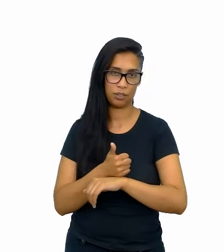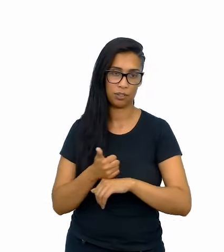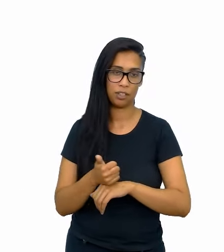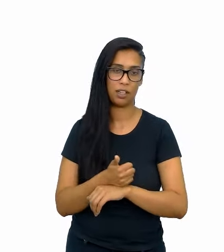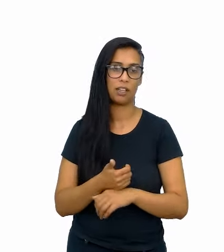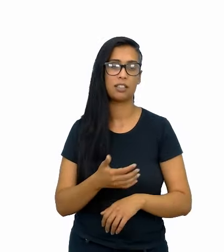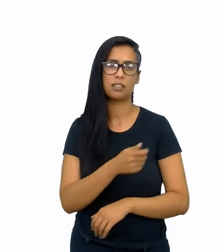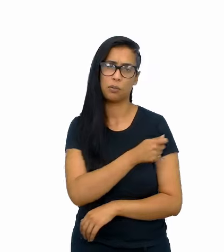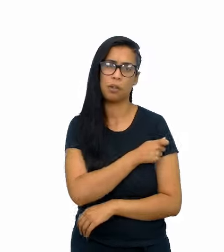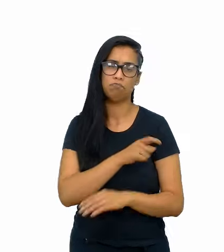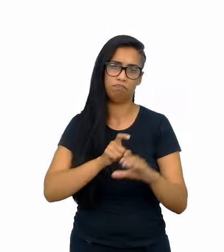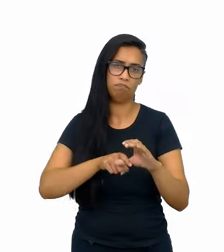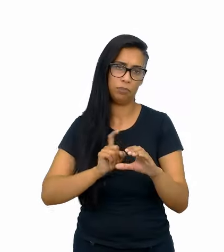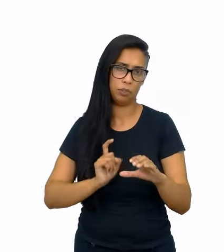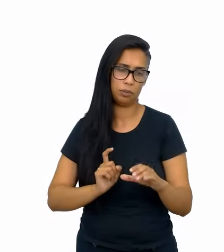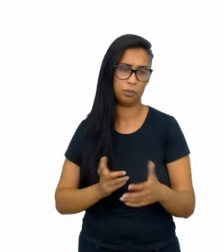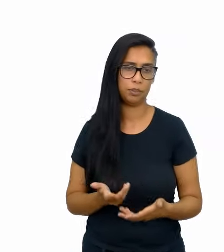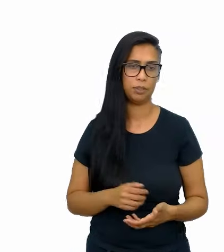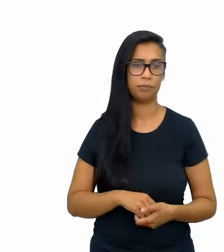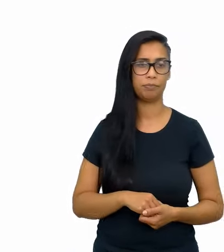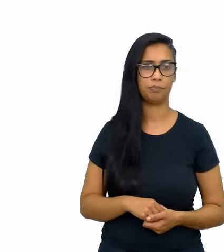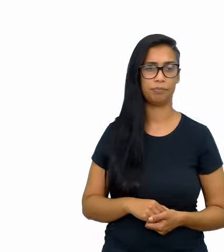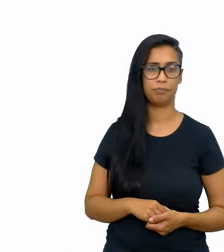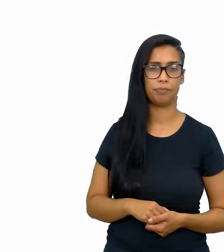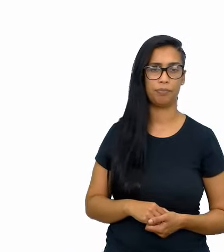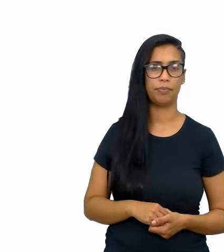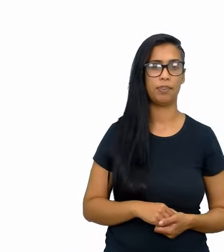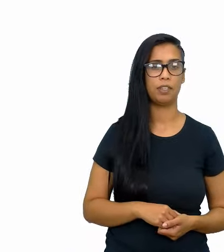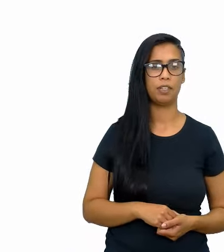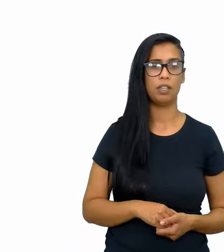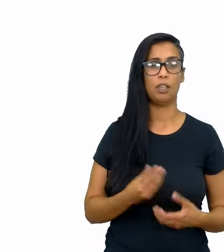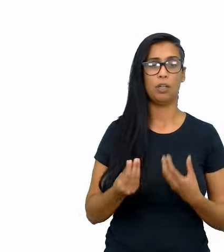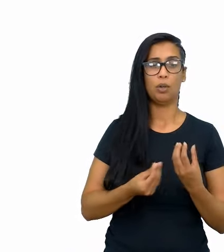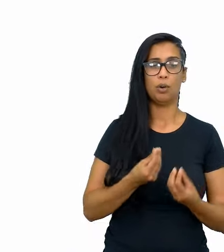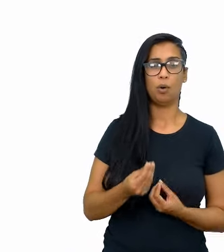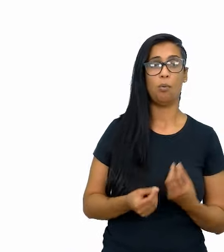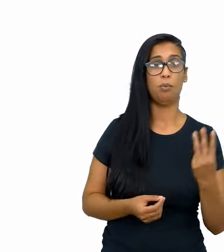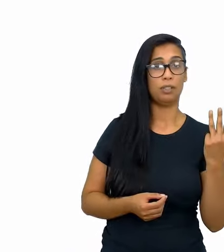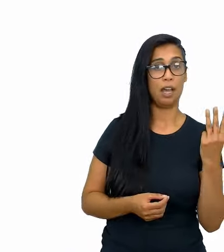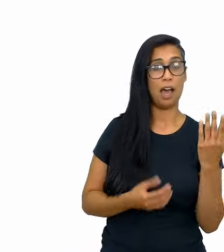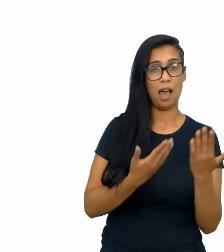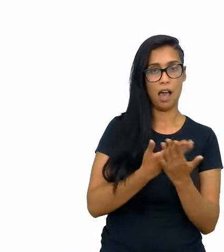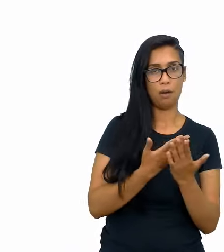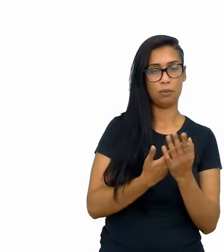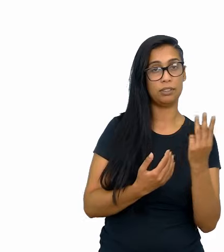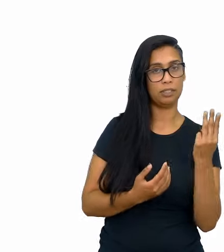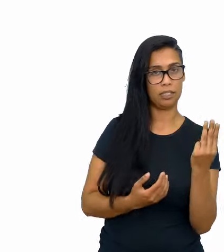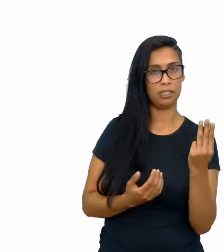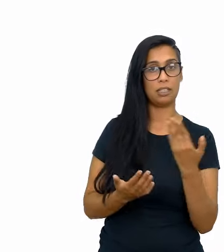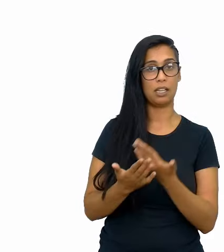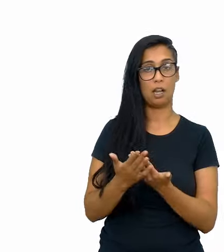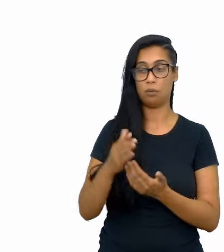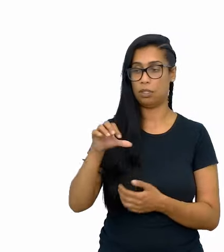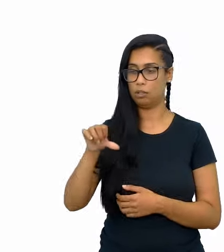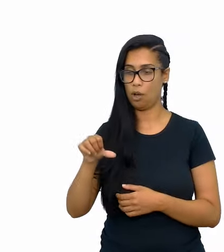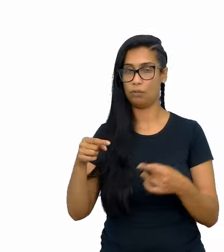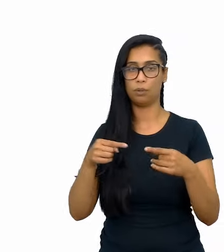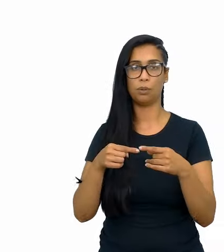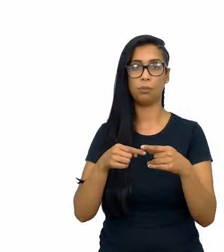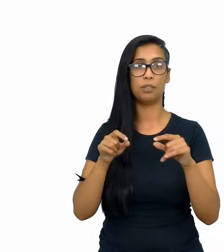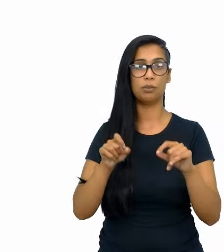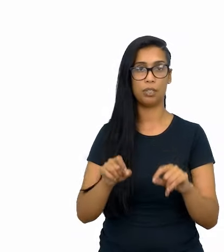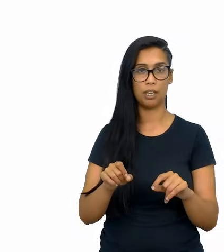né, qual é a relação entre a aula 3 e 9? Então, vocês viram, como eu já antecipei, que